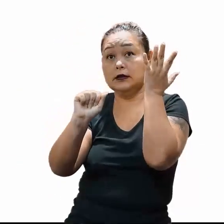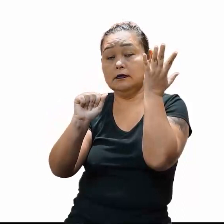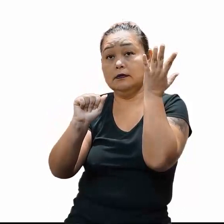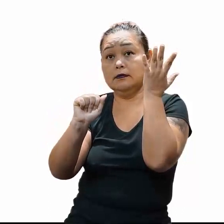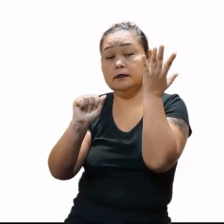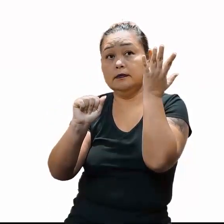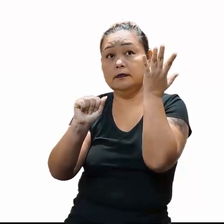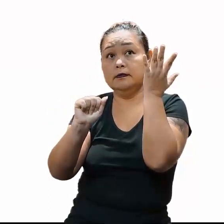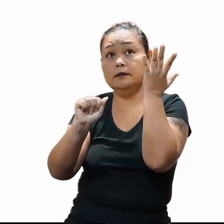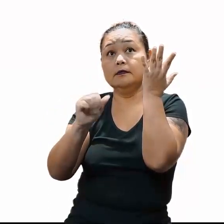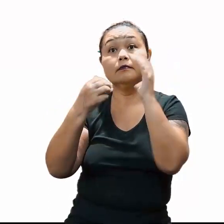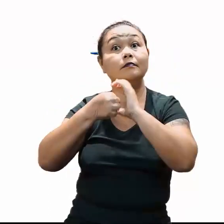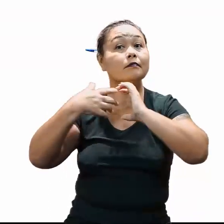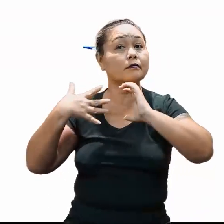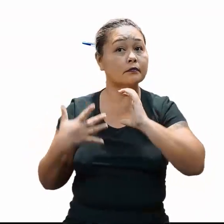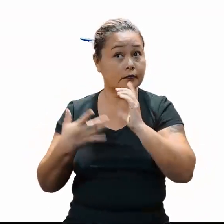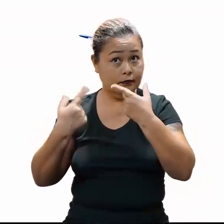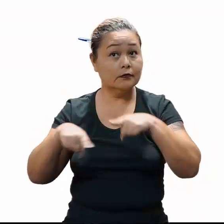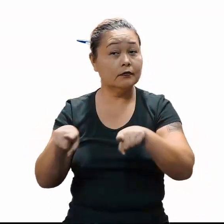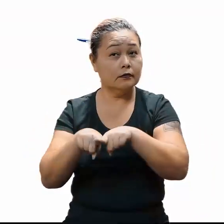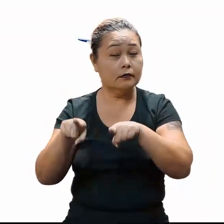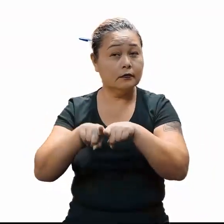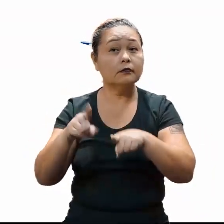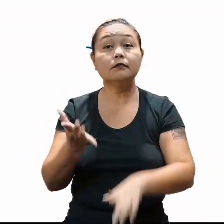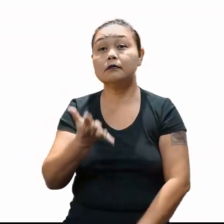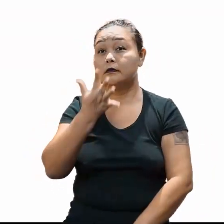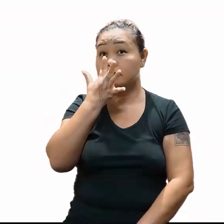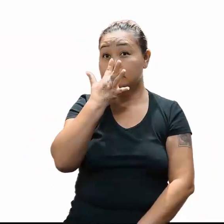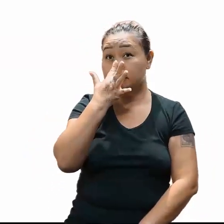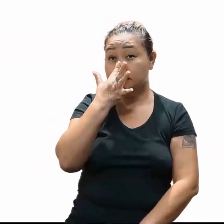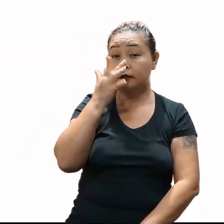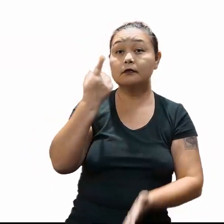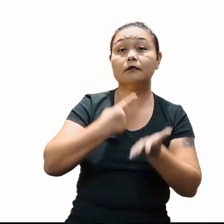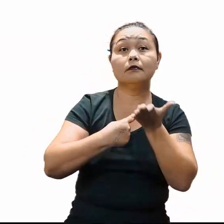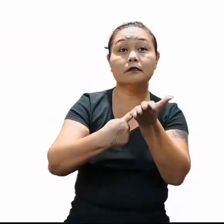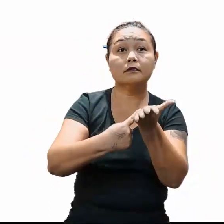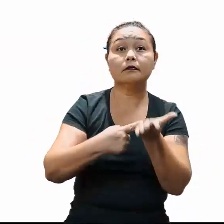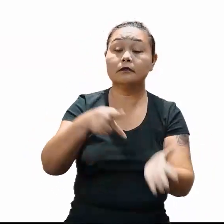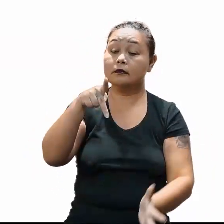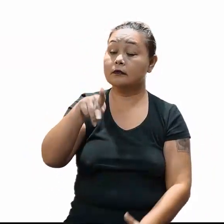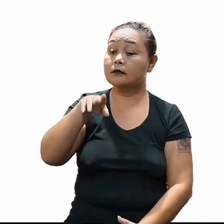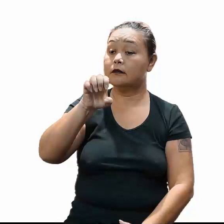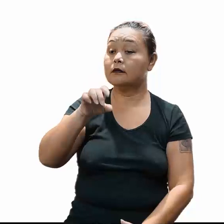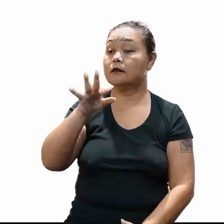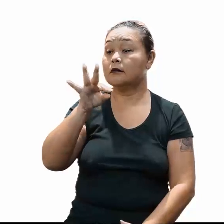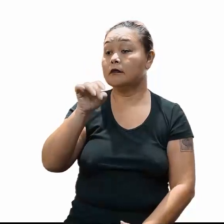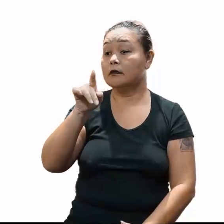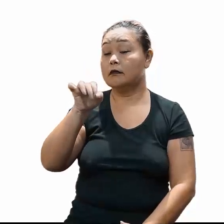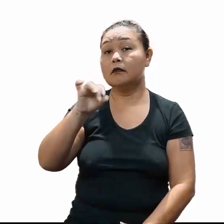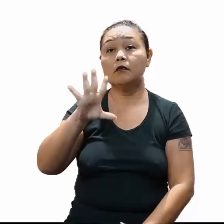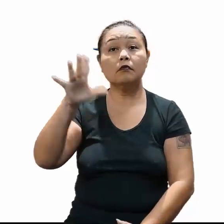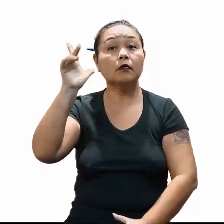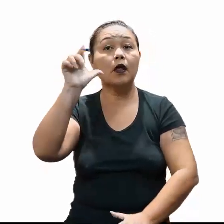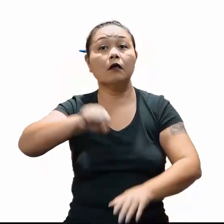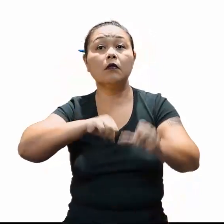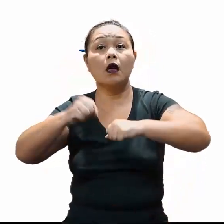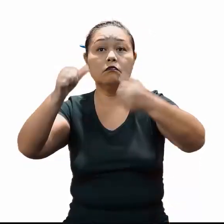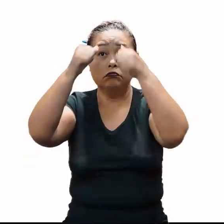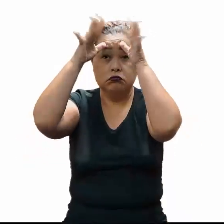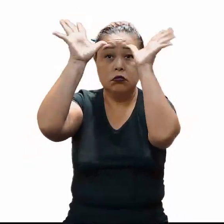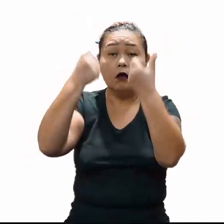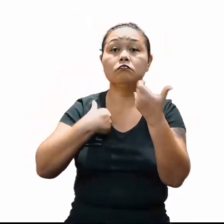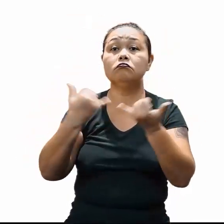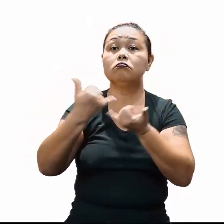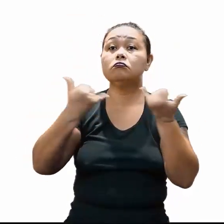Características também que nós vamos observar, nós temos o Tratado de Petrópolis, a conquista do Acre, a linha telegráfica que nós já